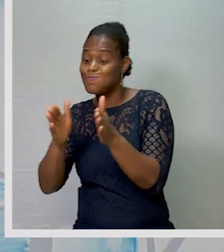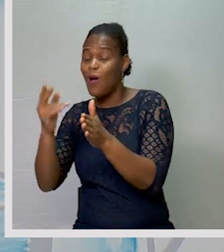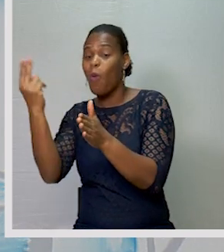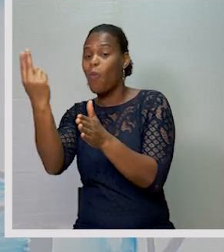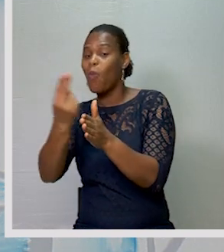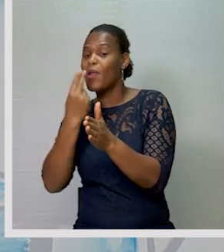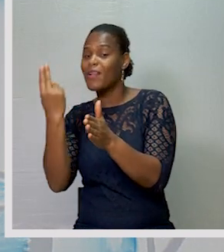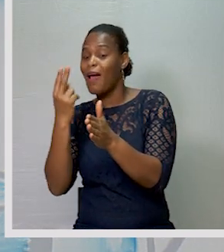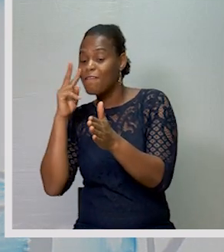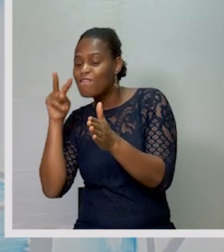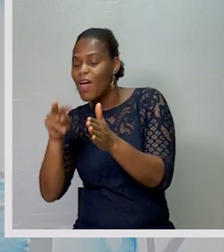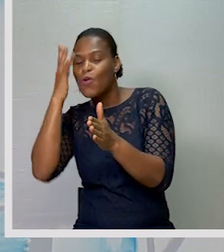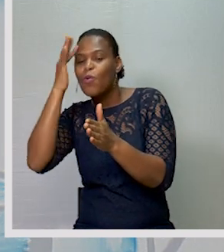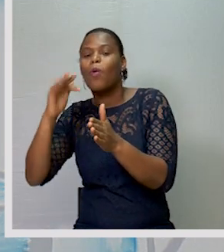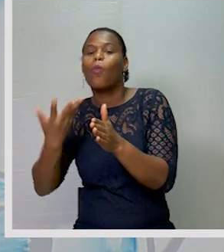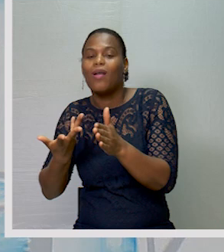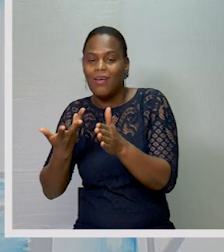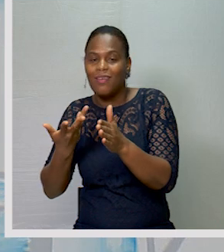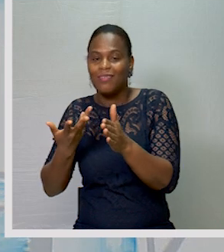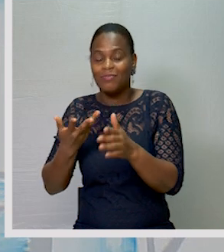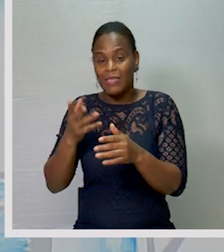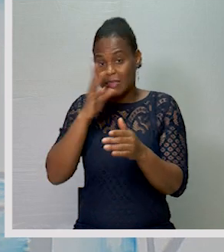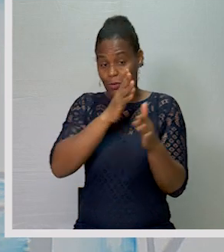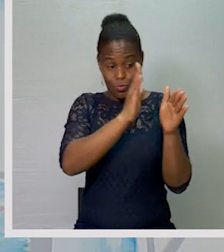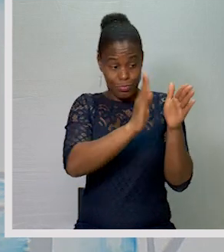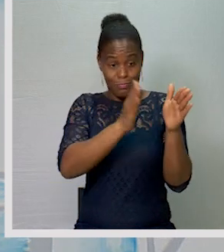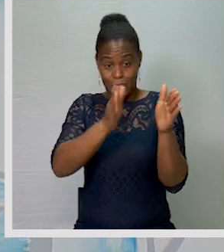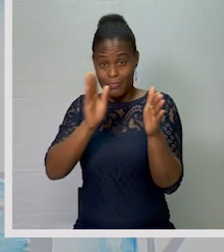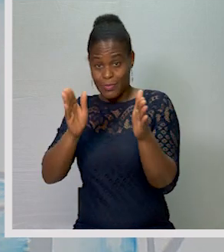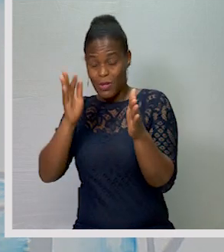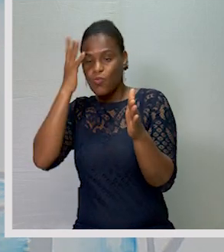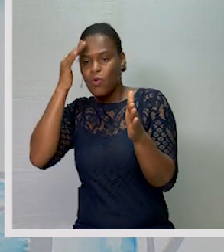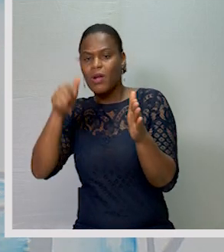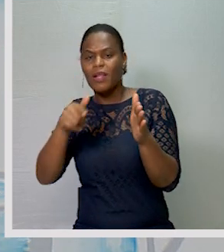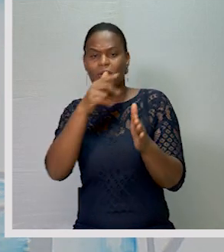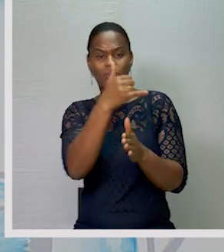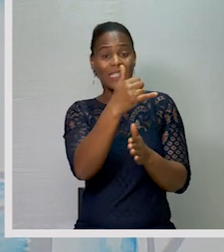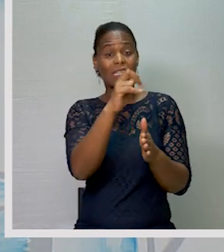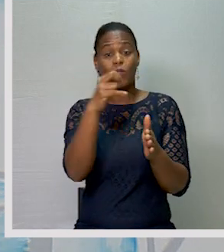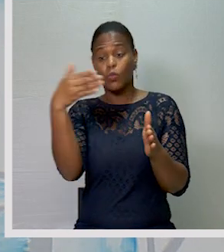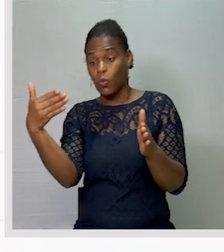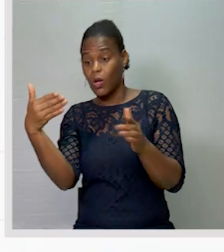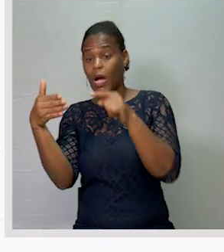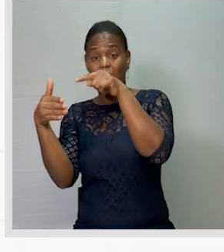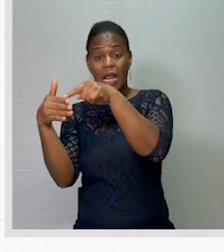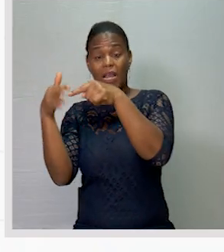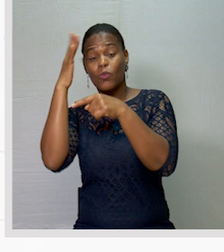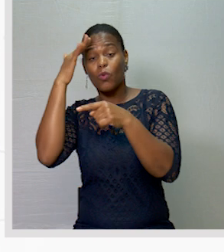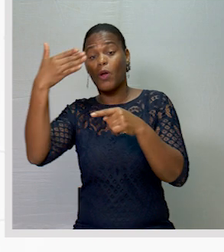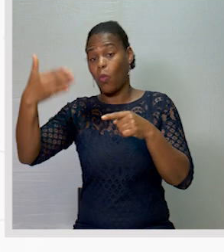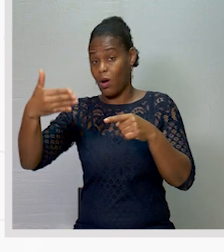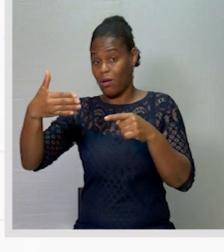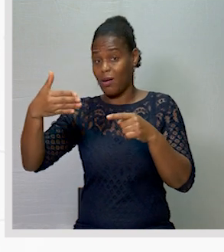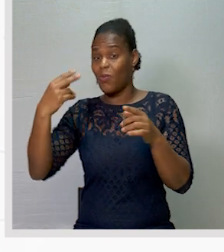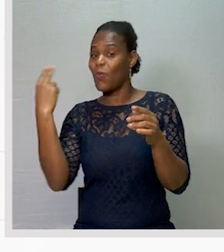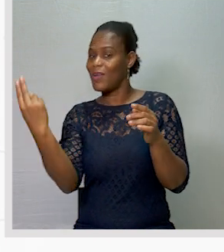unidades. E, neste caso, na sequência dos números que temos aqui, podem ver, temos 231. Aqui o 1